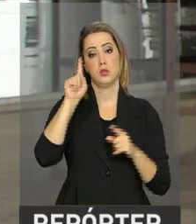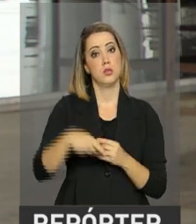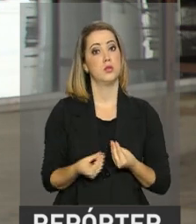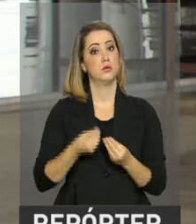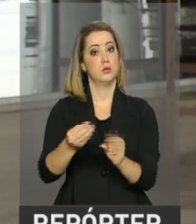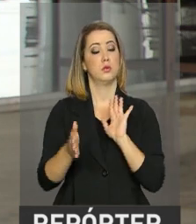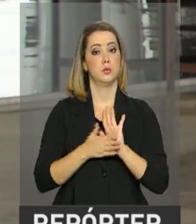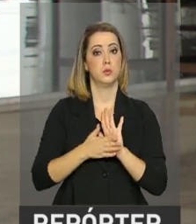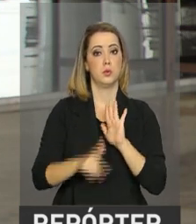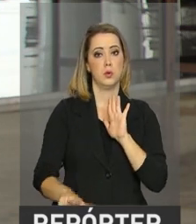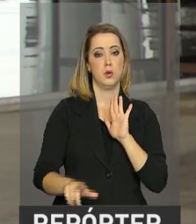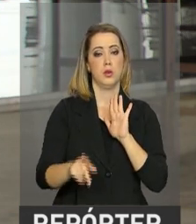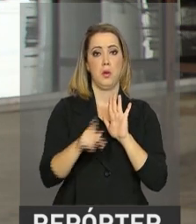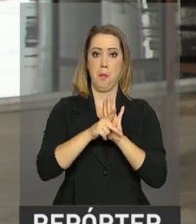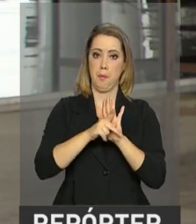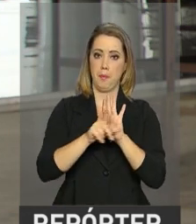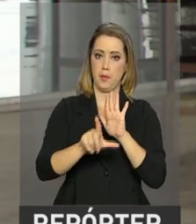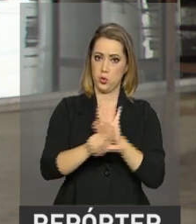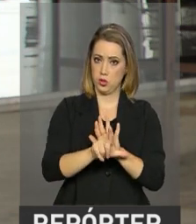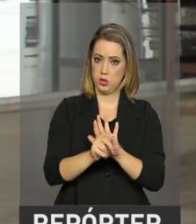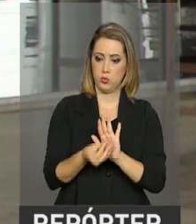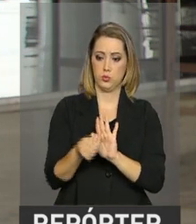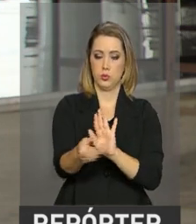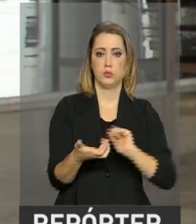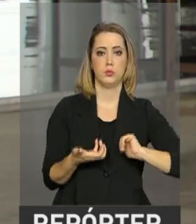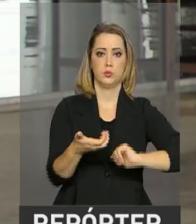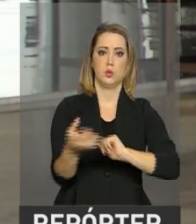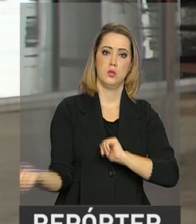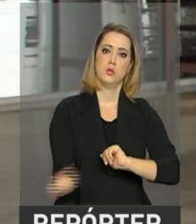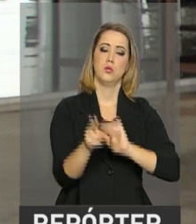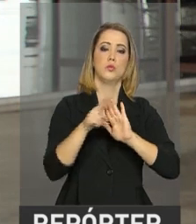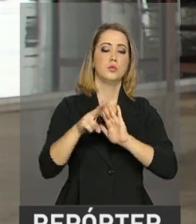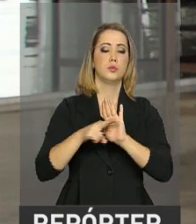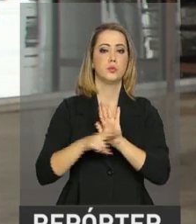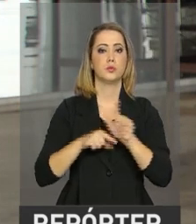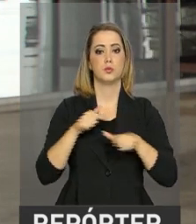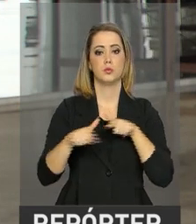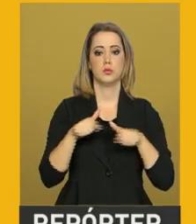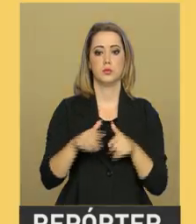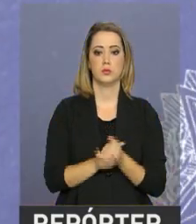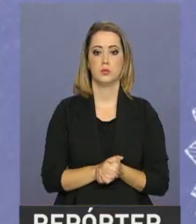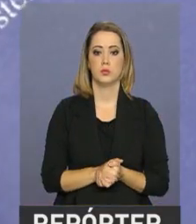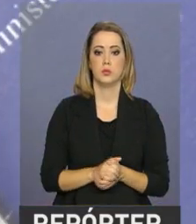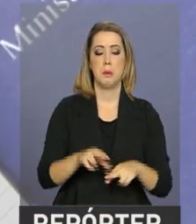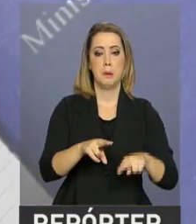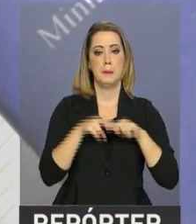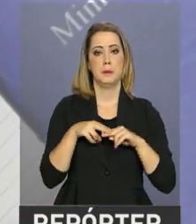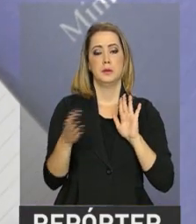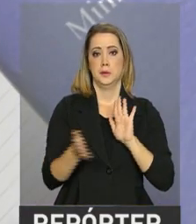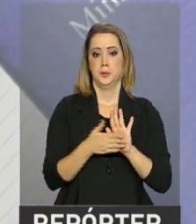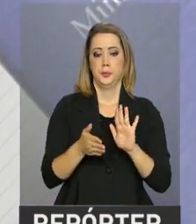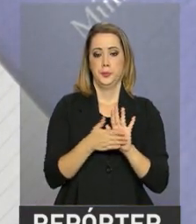de um projeto de lei em regime de urgência ao congresso que trata da modernização das leis trabalhistas pela proposta